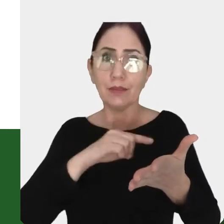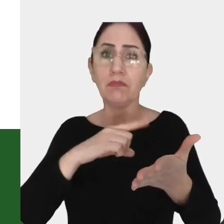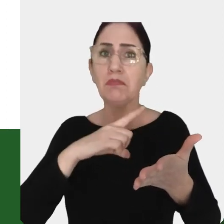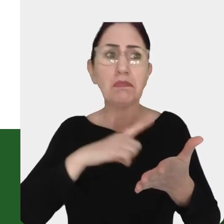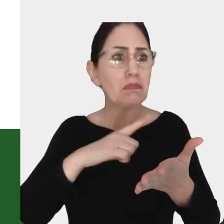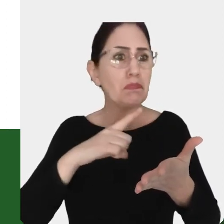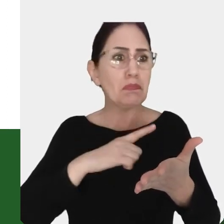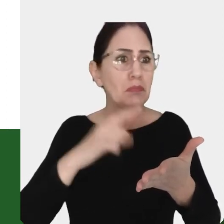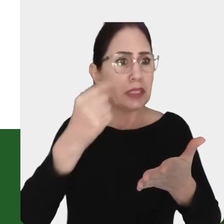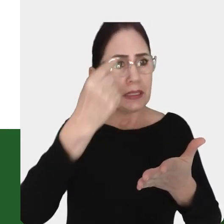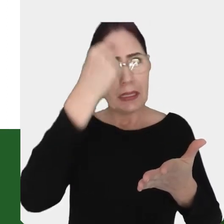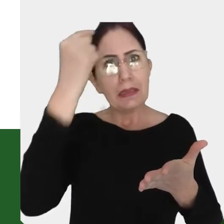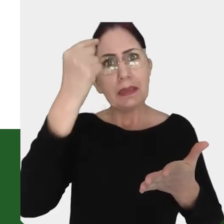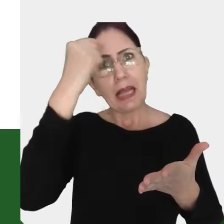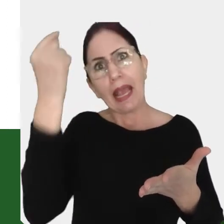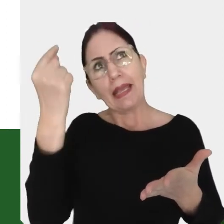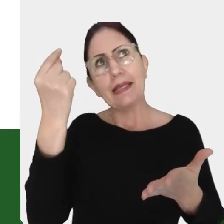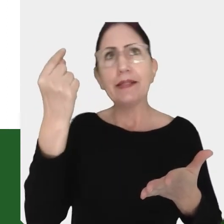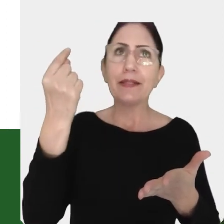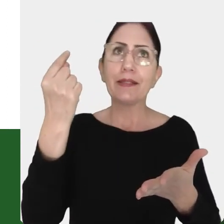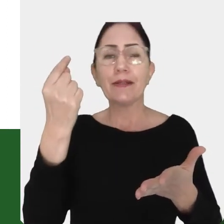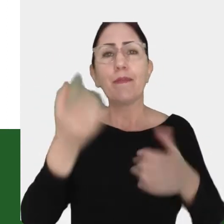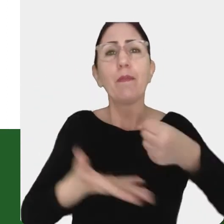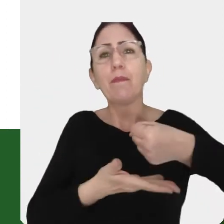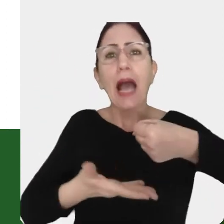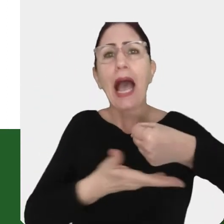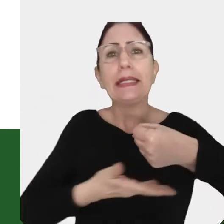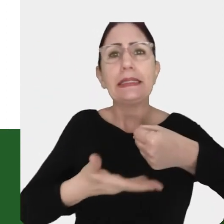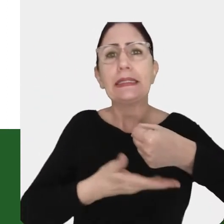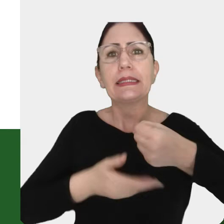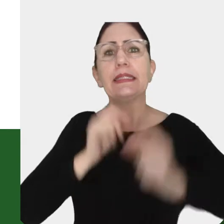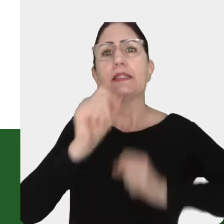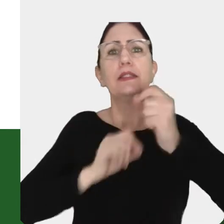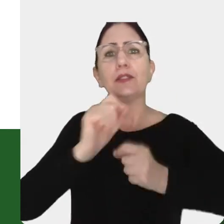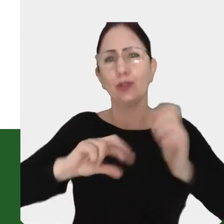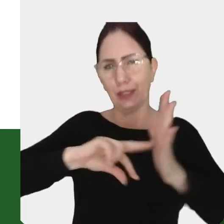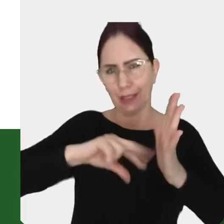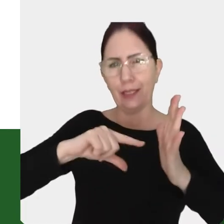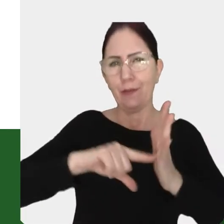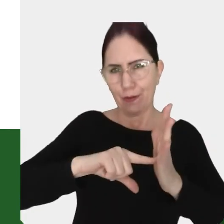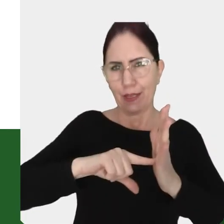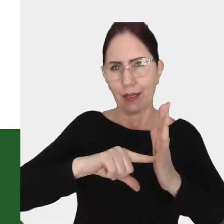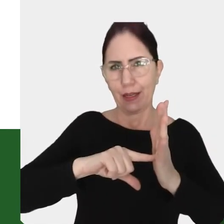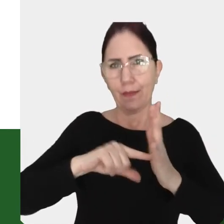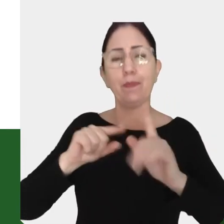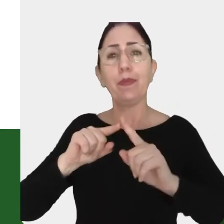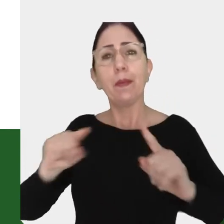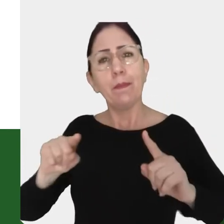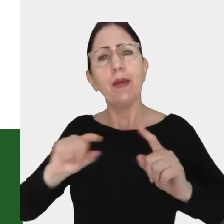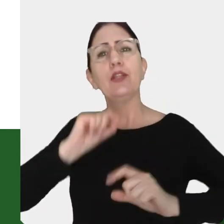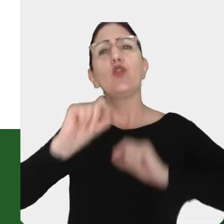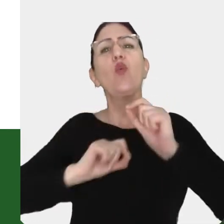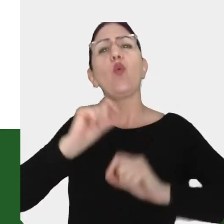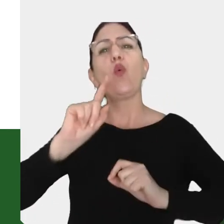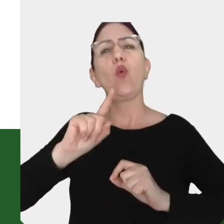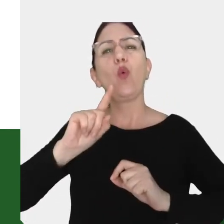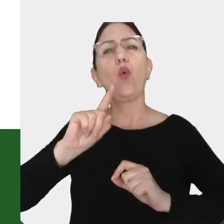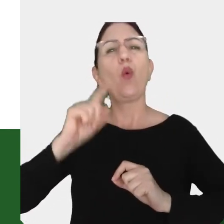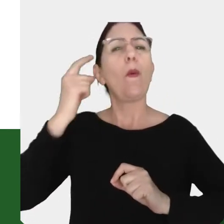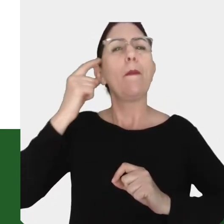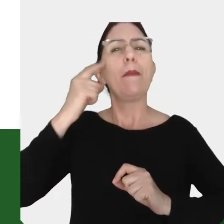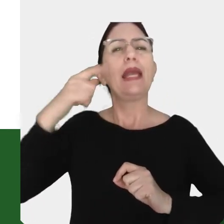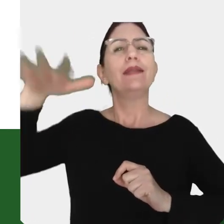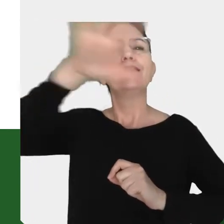Então, no design, as pessoas têm noções muito pré-concebidas, né, do que é o design. E no final das contas, o que a gente ouve